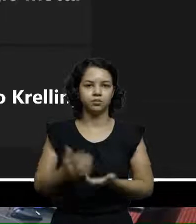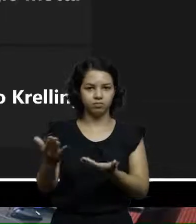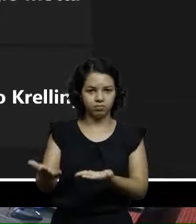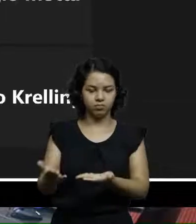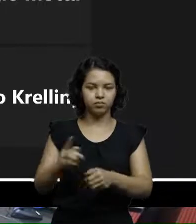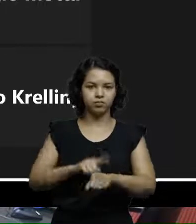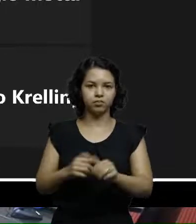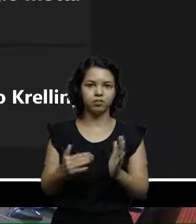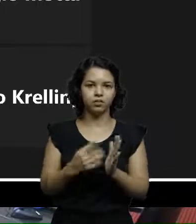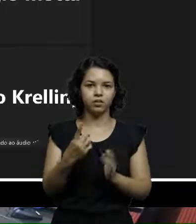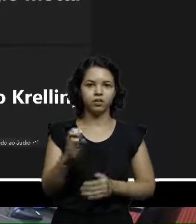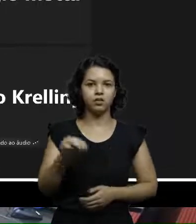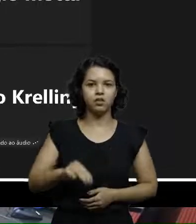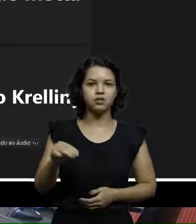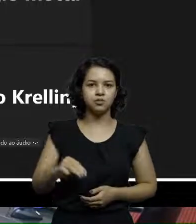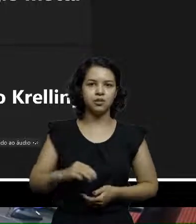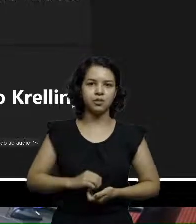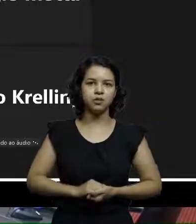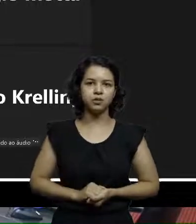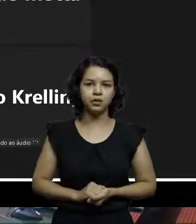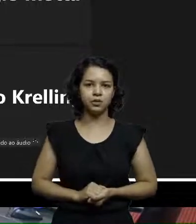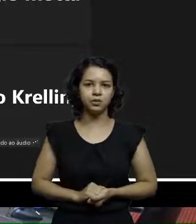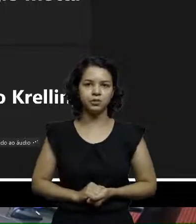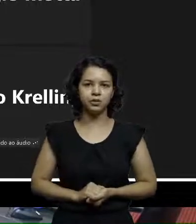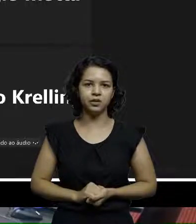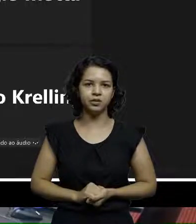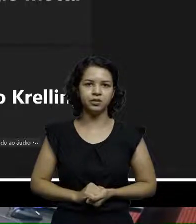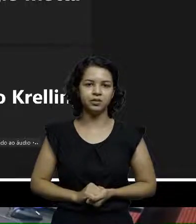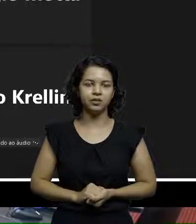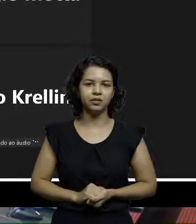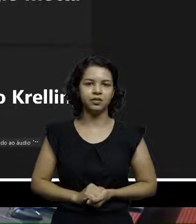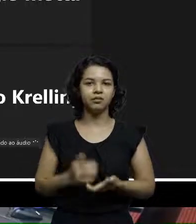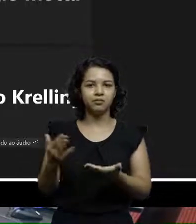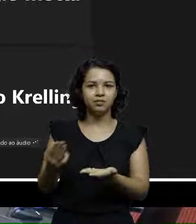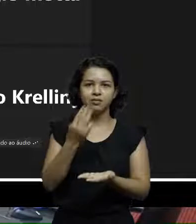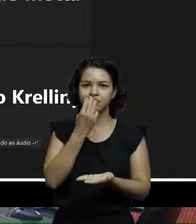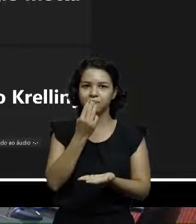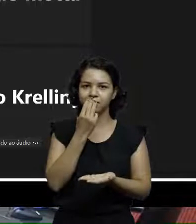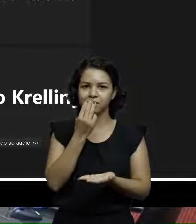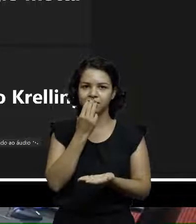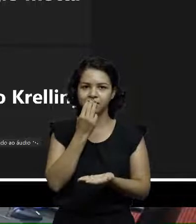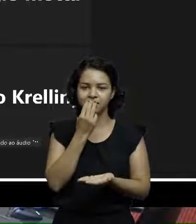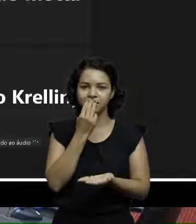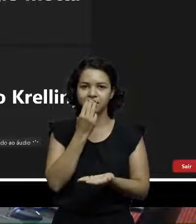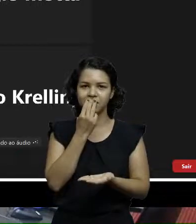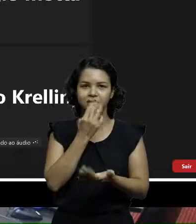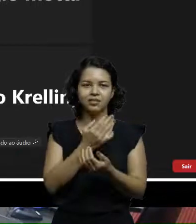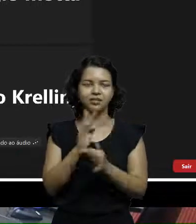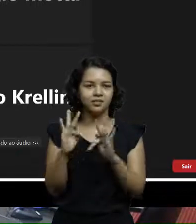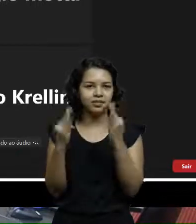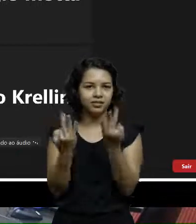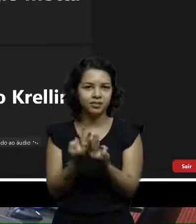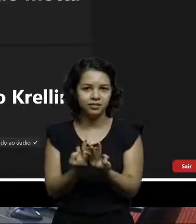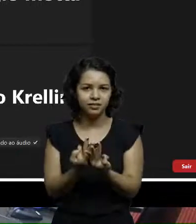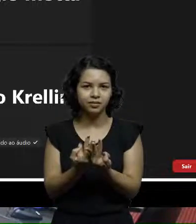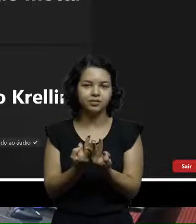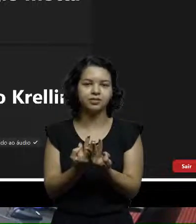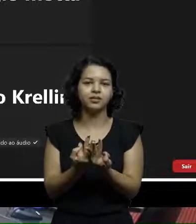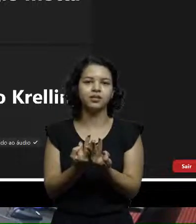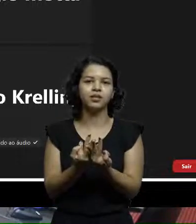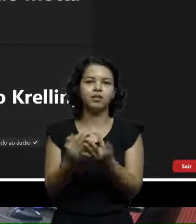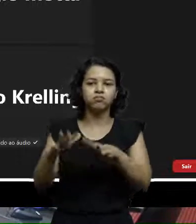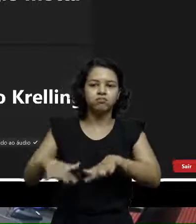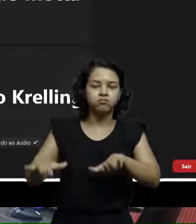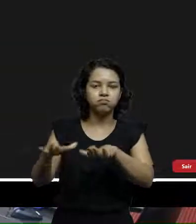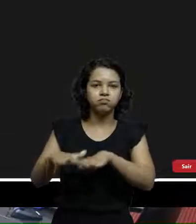10 minutos. Eu também, primeiramente, quero dar as condolências ali para os familiares e a todos que sofreram acidente